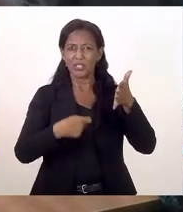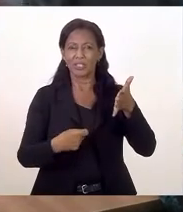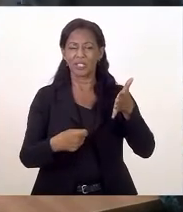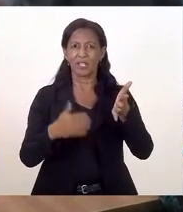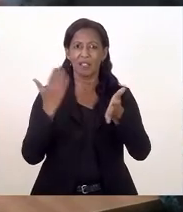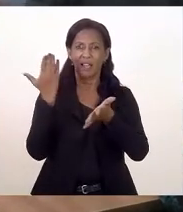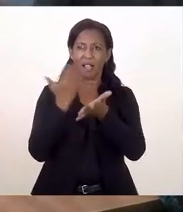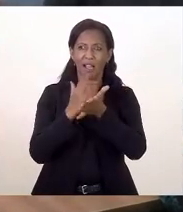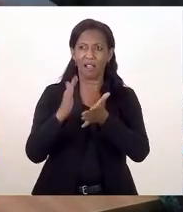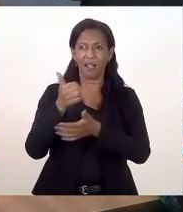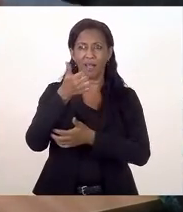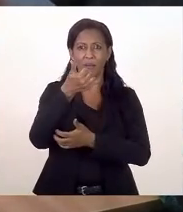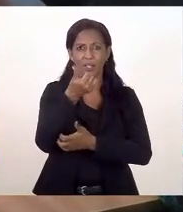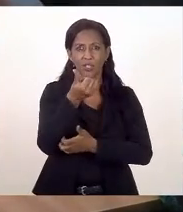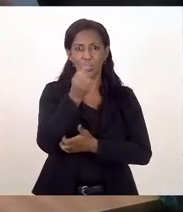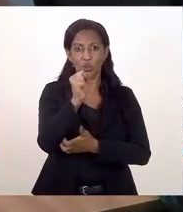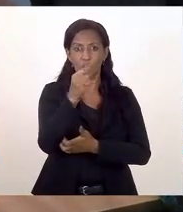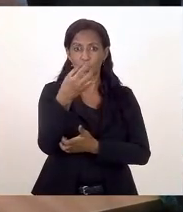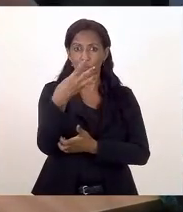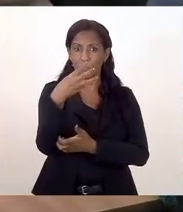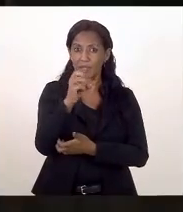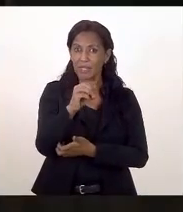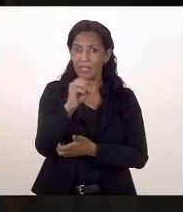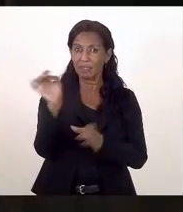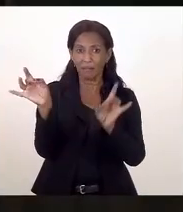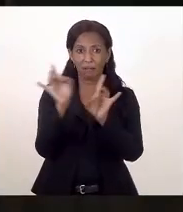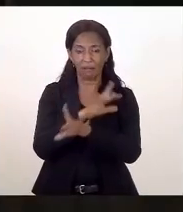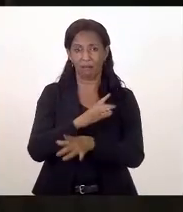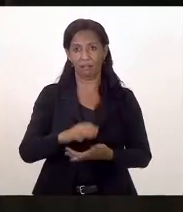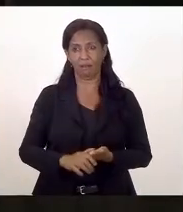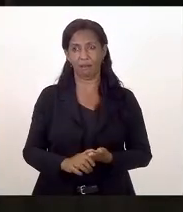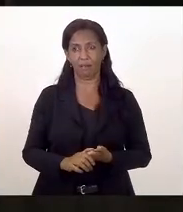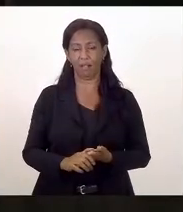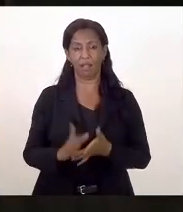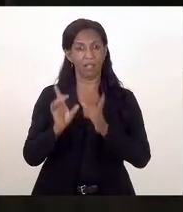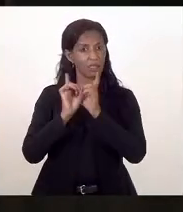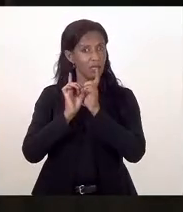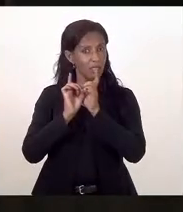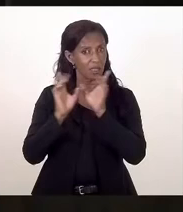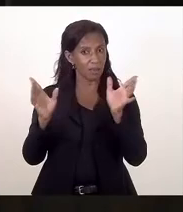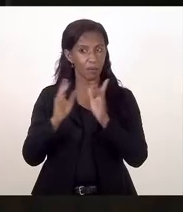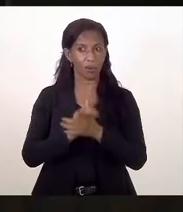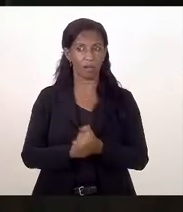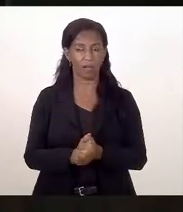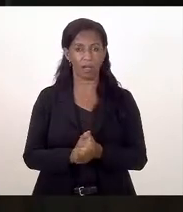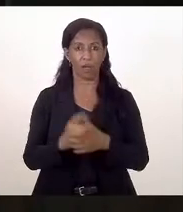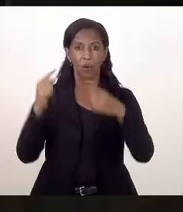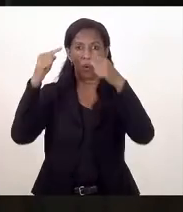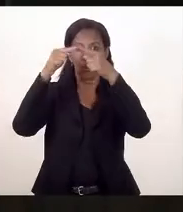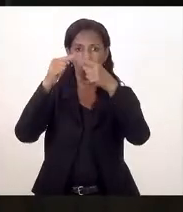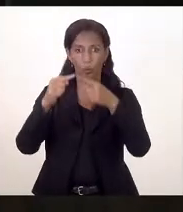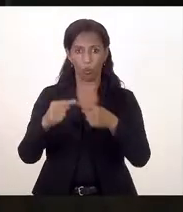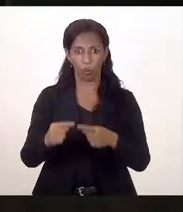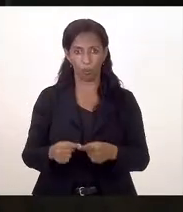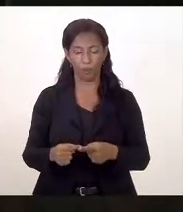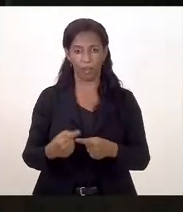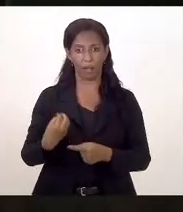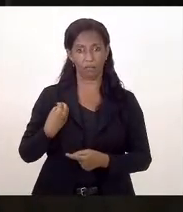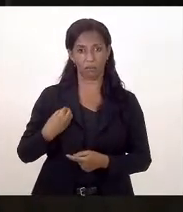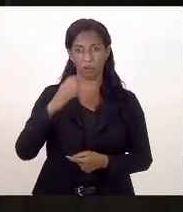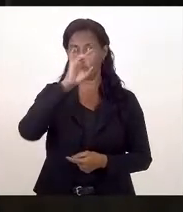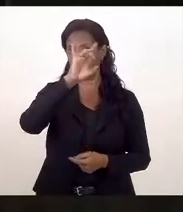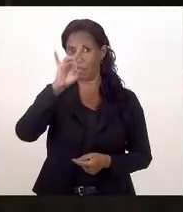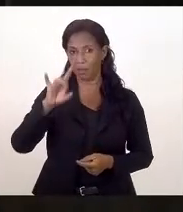termina às 18h30, eu queria aqui, de forma democrática, combinar aqui com os presentes,